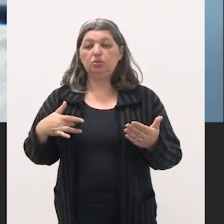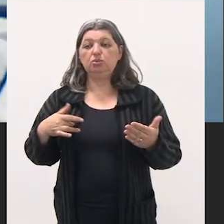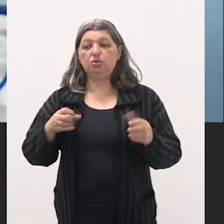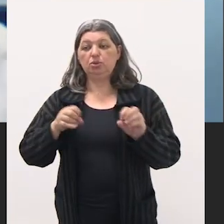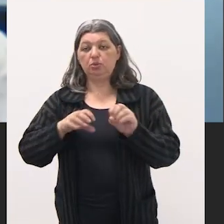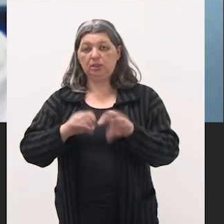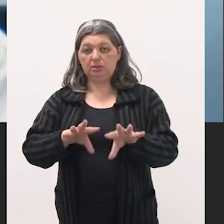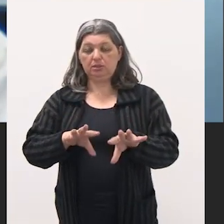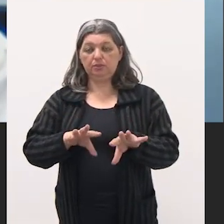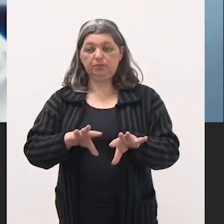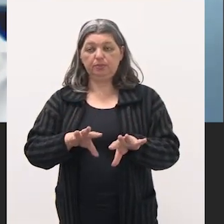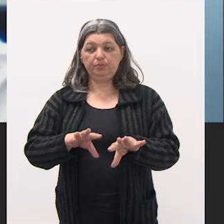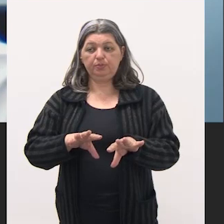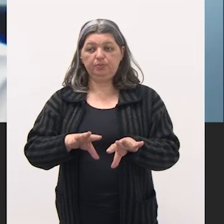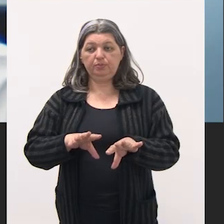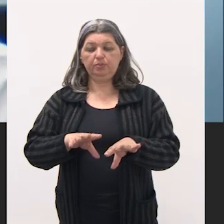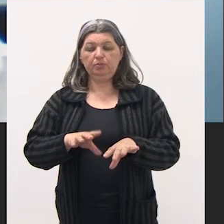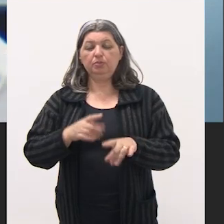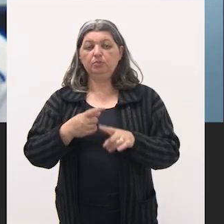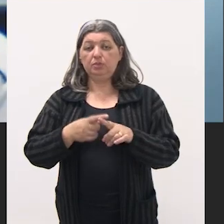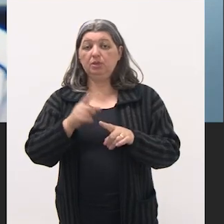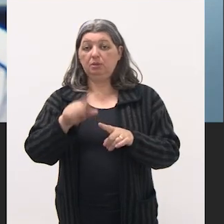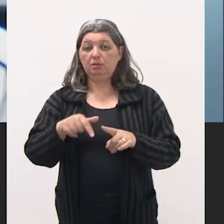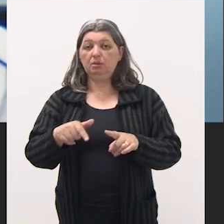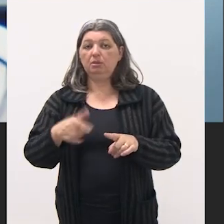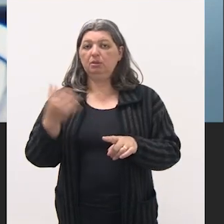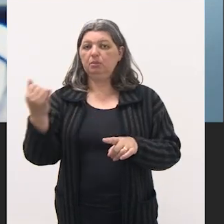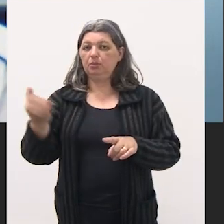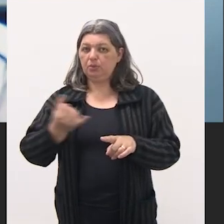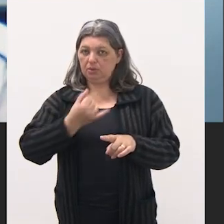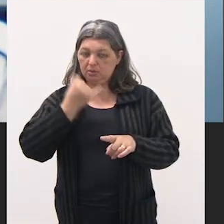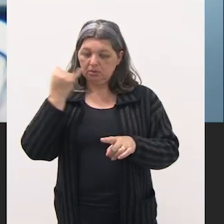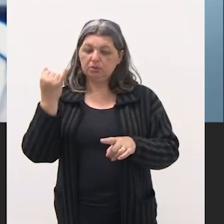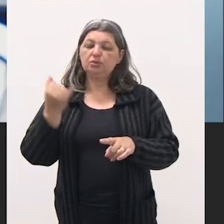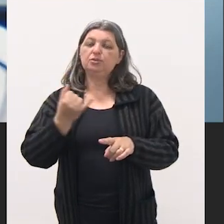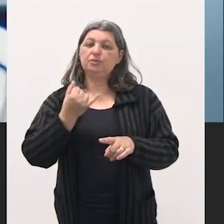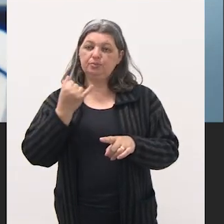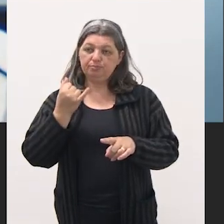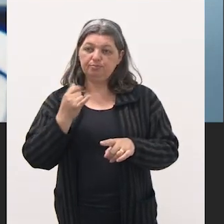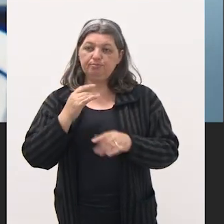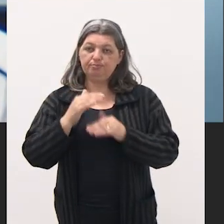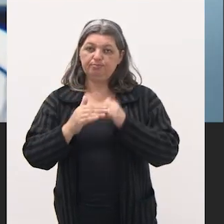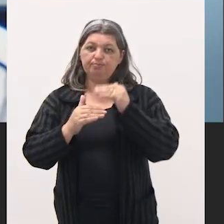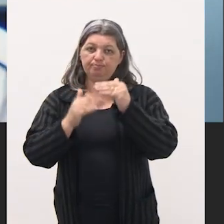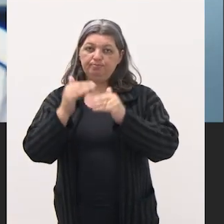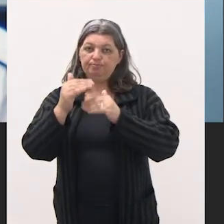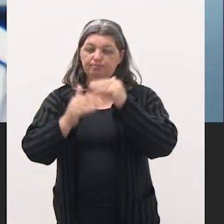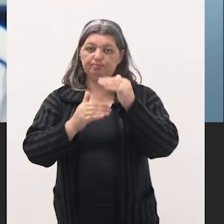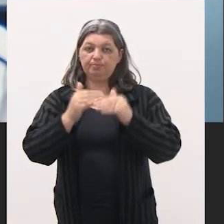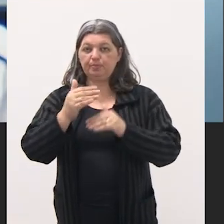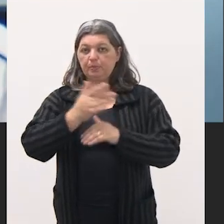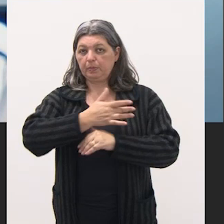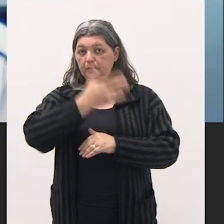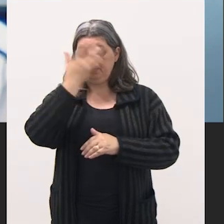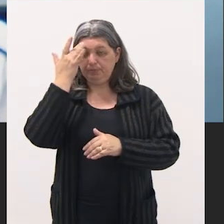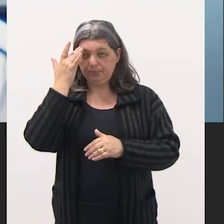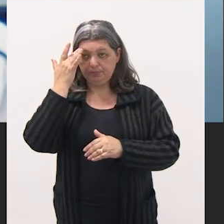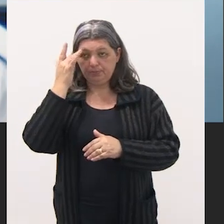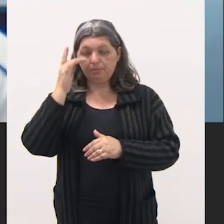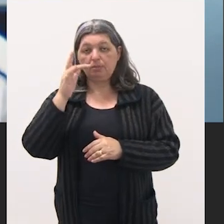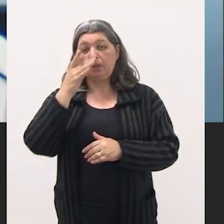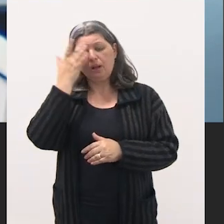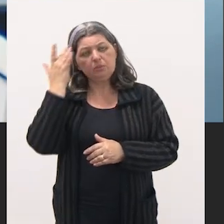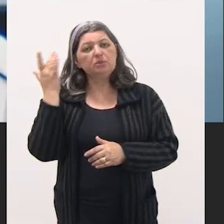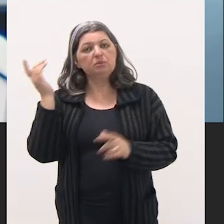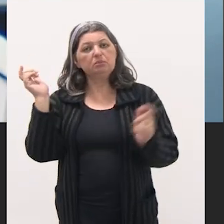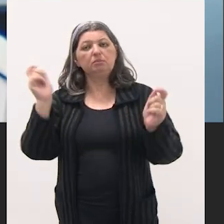desempenham um papel muito importante dentro da construção das pessoas. E as pessoas podem